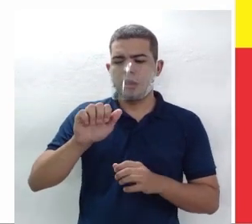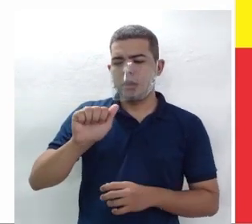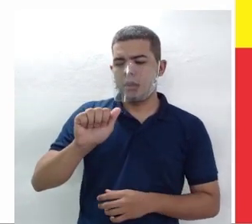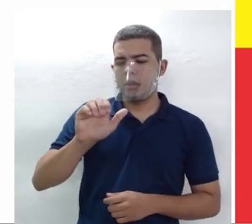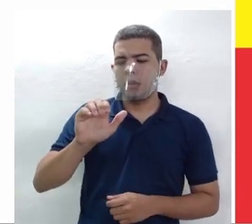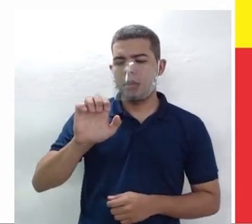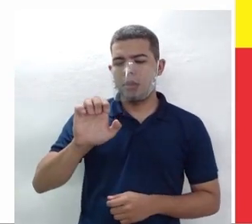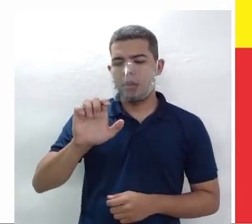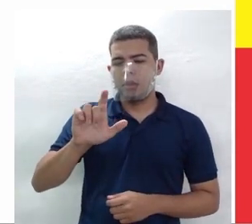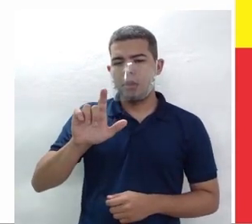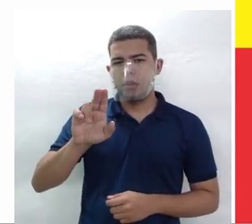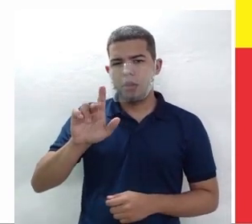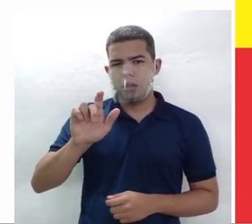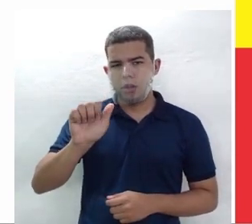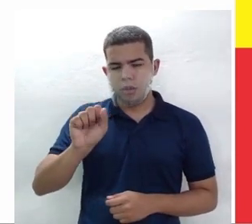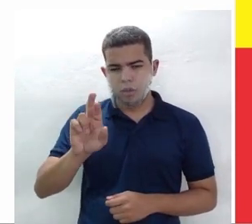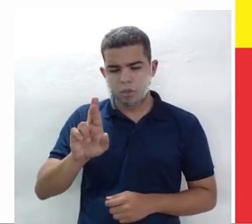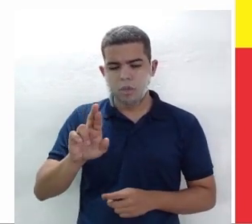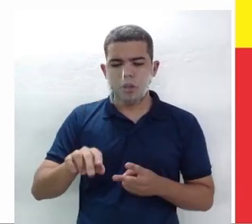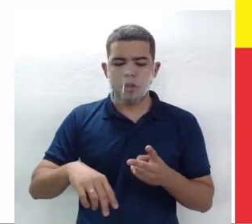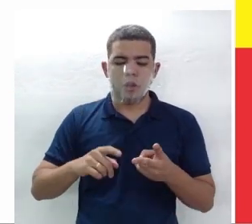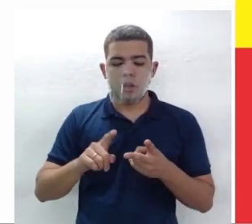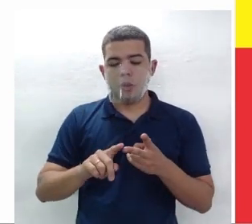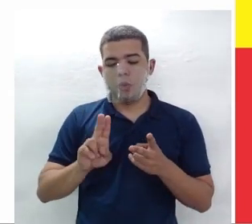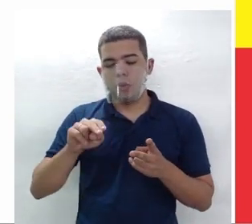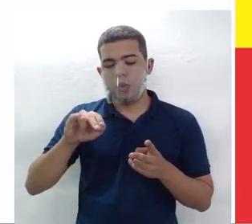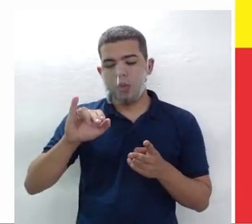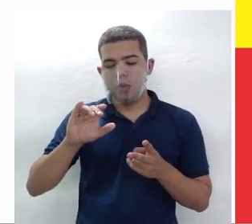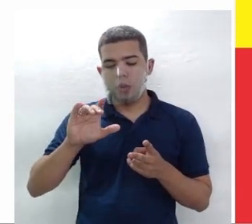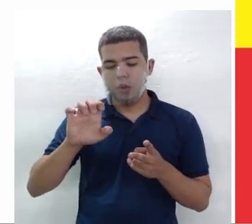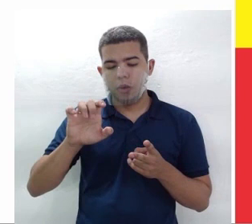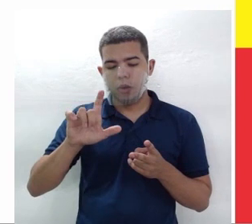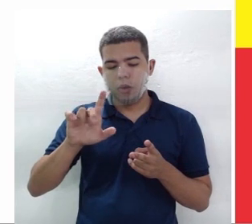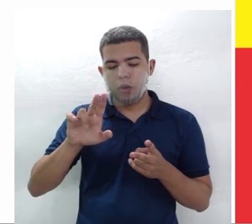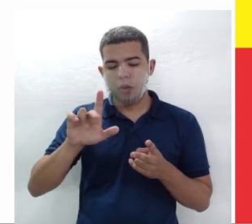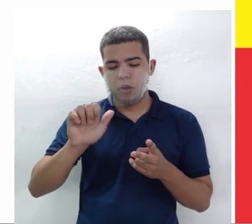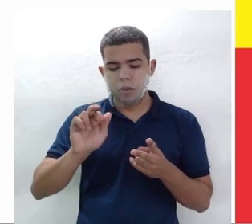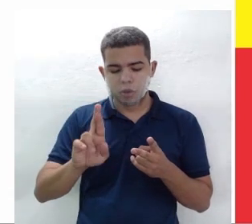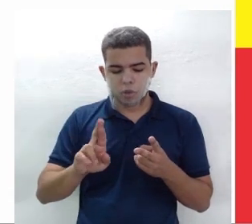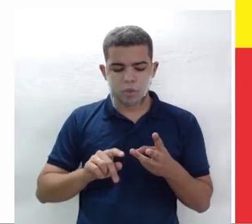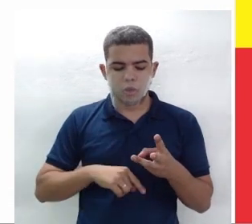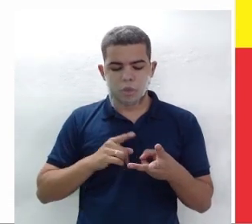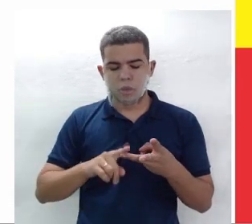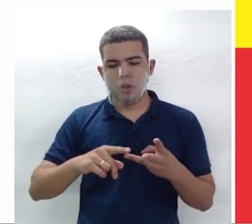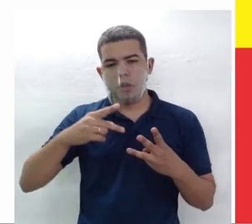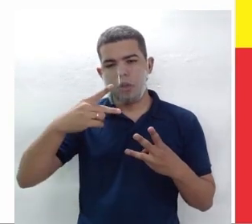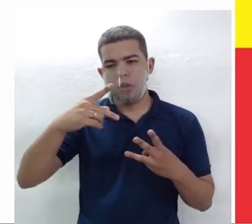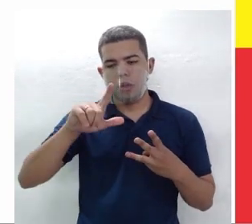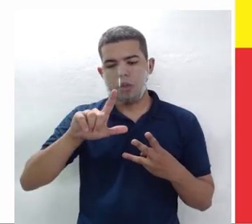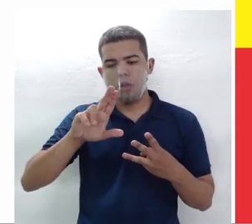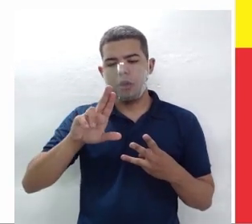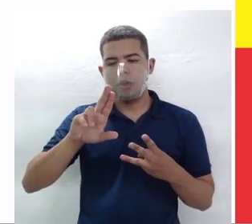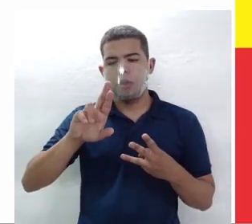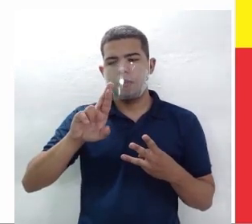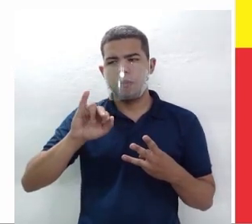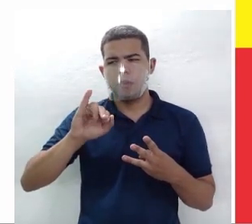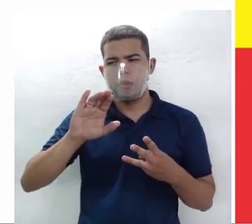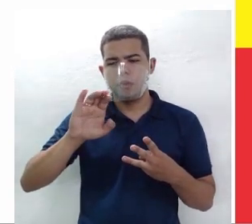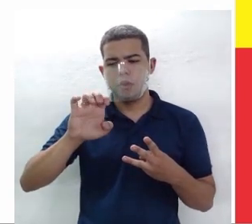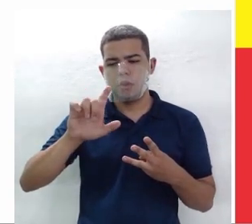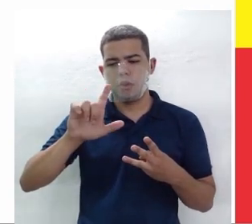pode ser unicelular e ele pode ser pluricelular. Quando ele